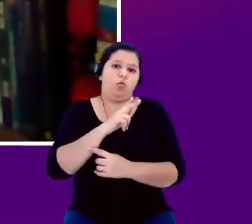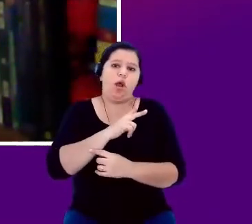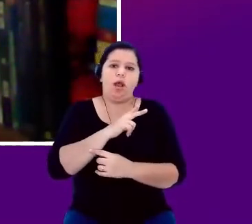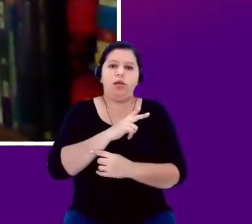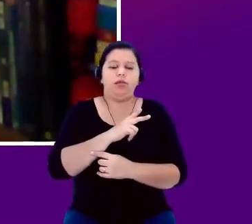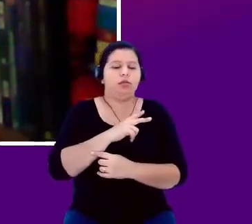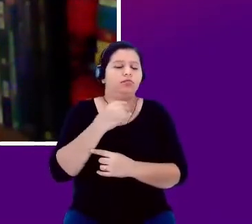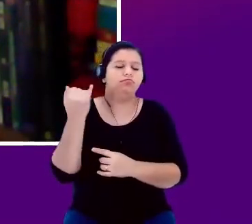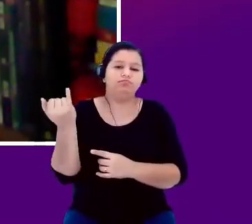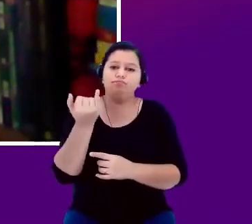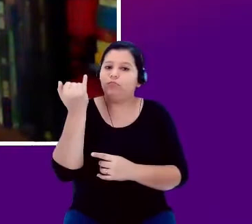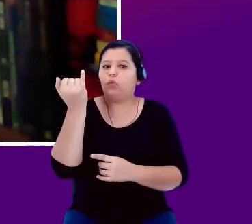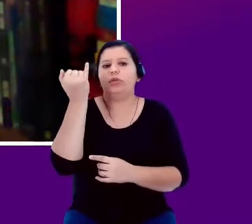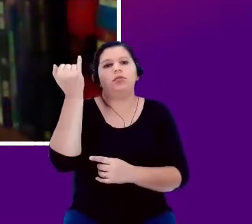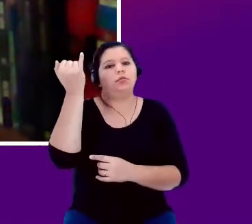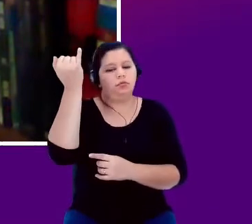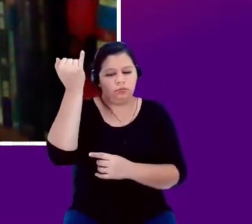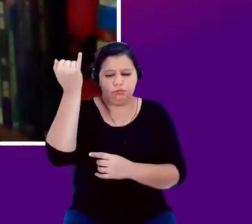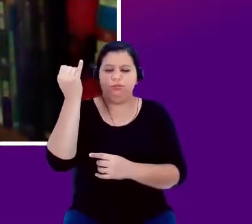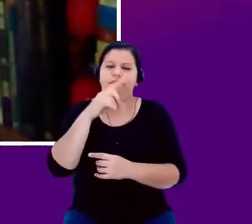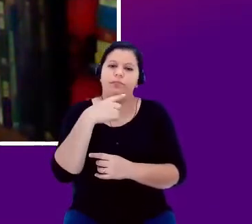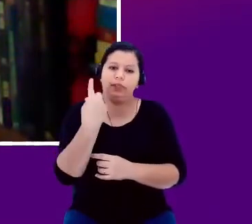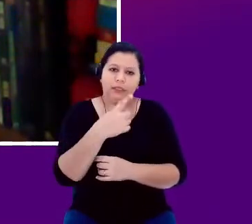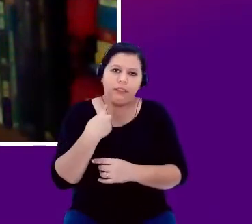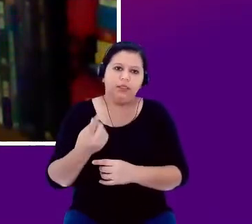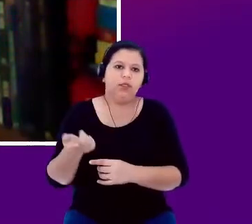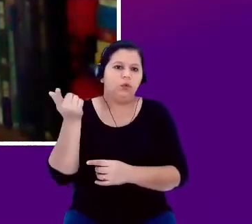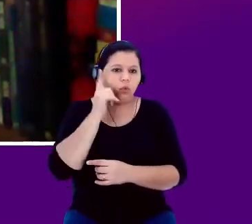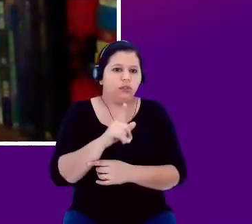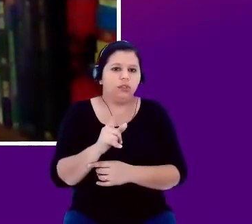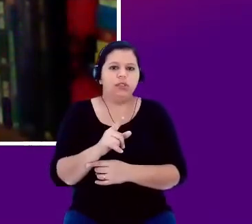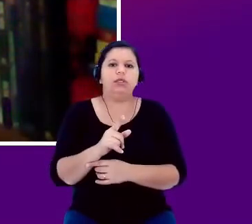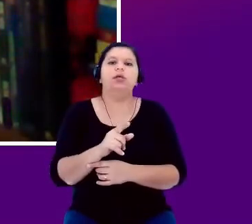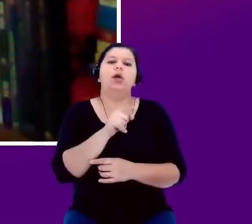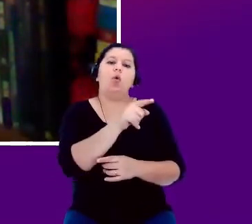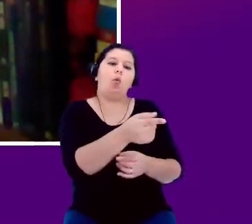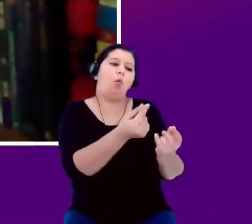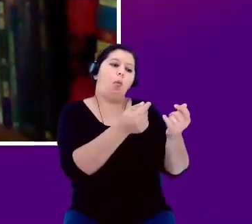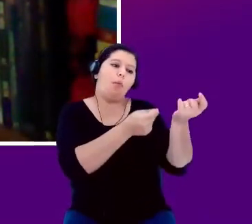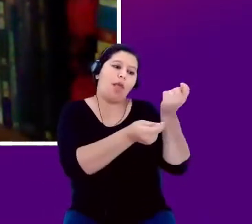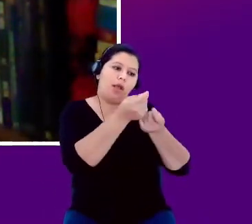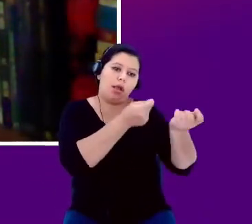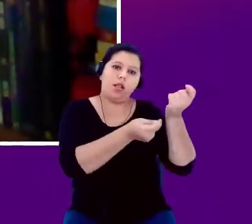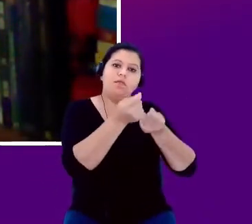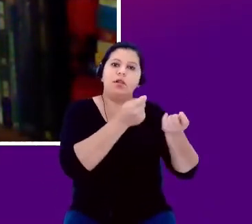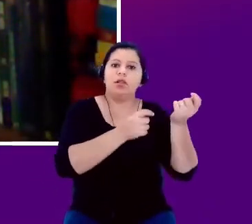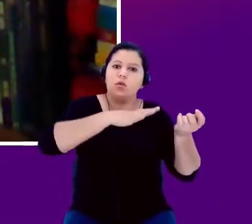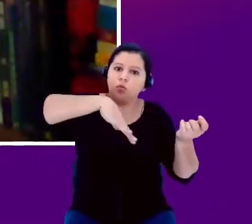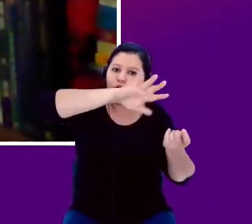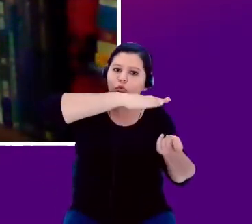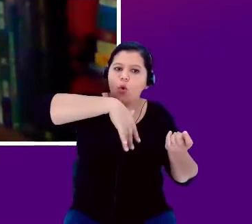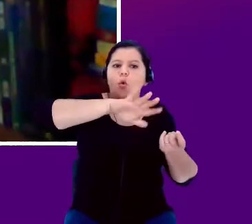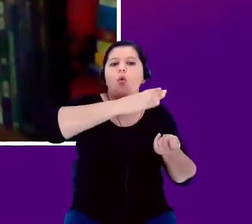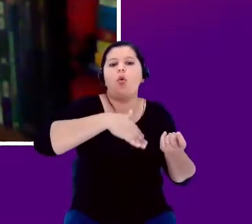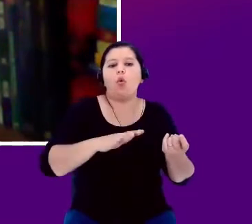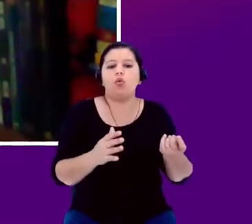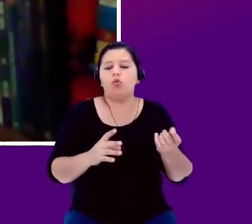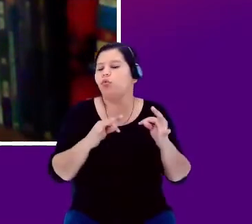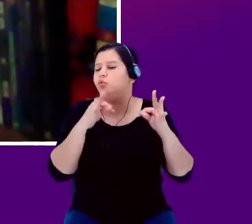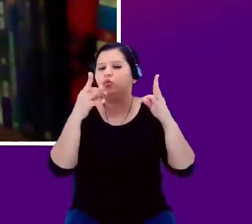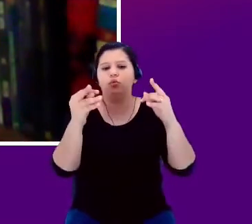extremamente relevantes, né, para que o mercado financeiro como um todo, o mercado de seguros,